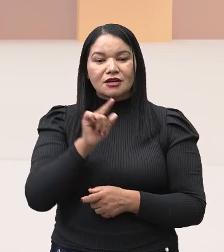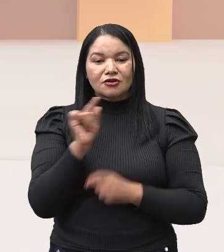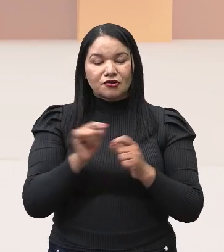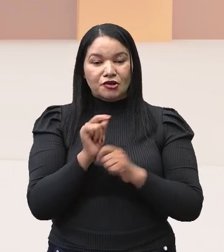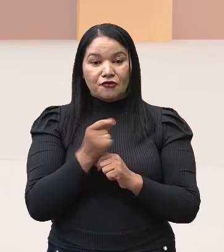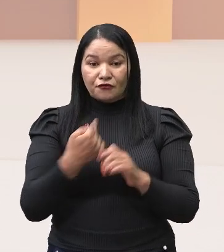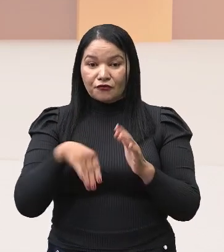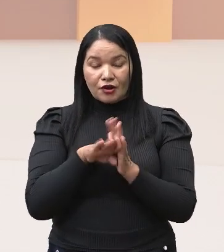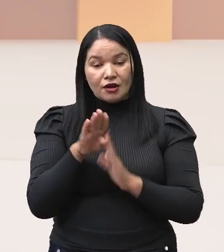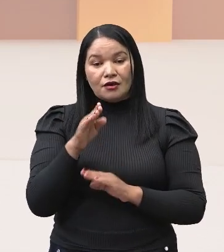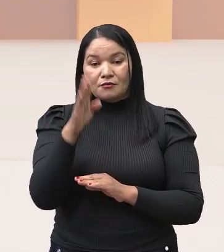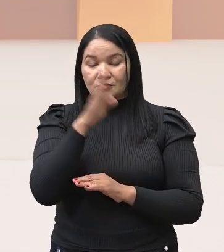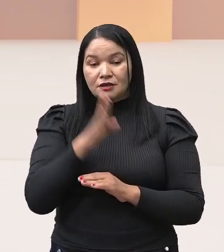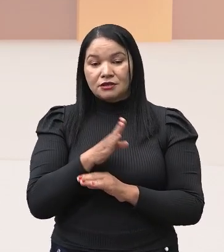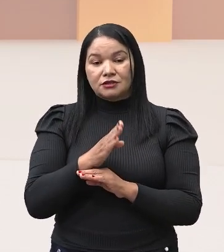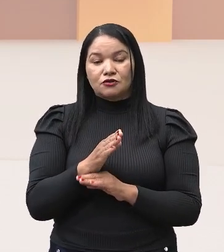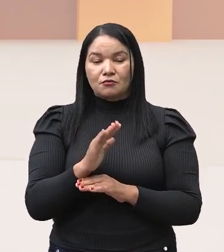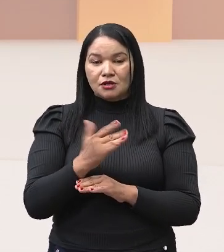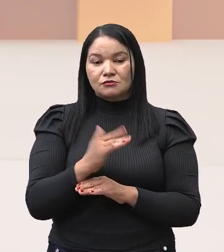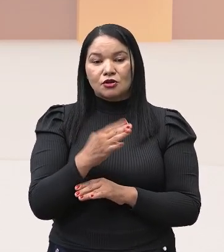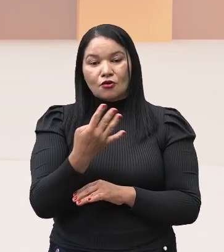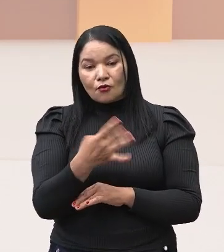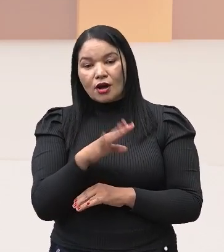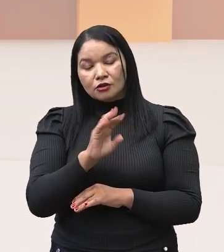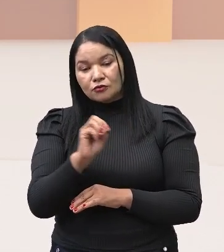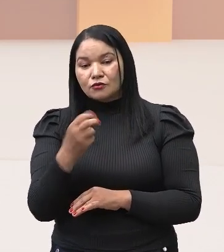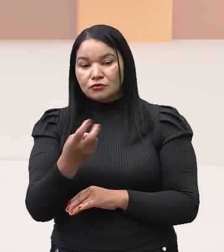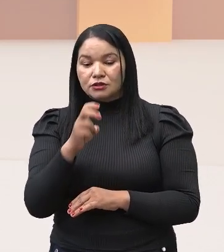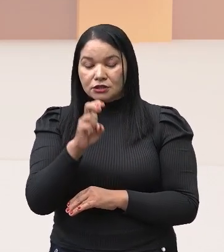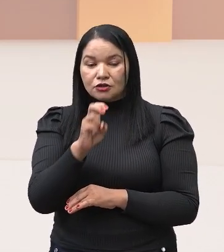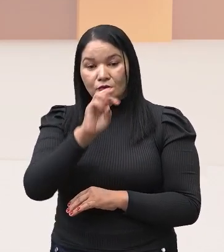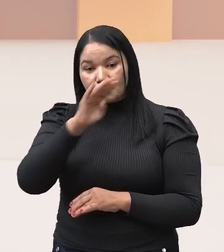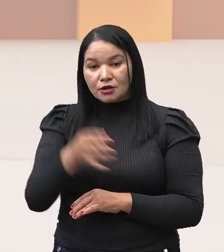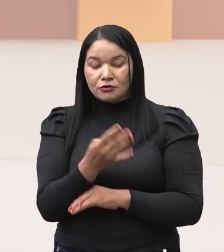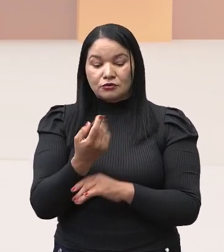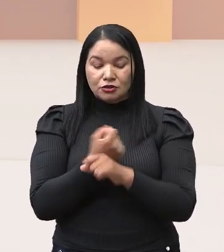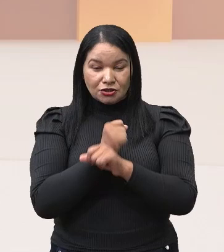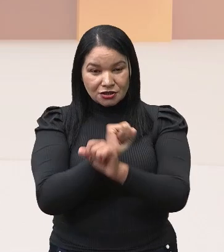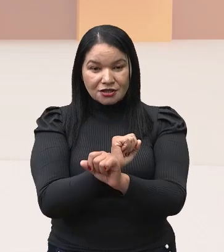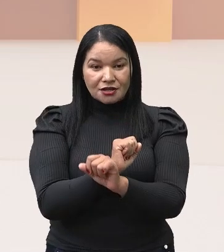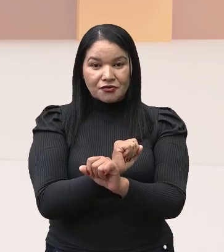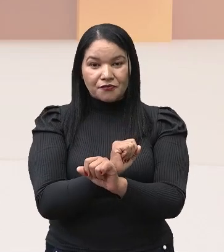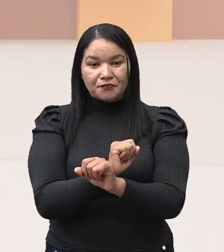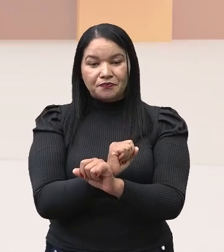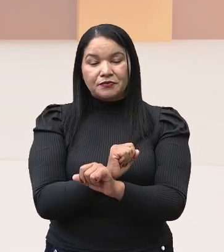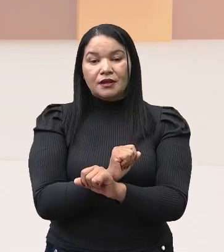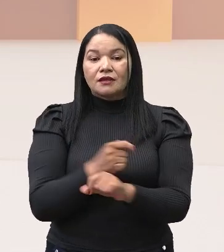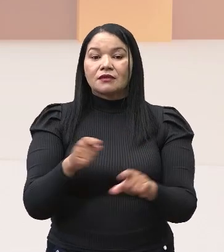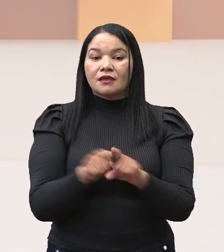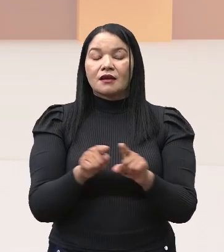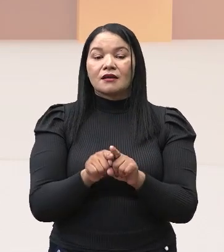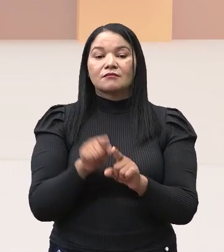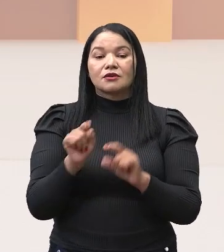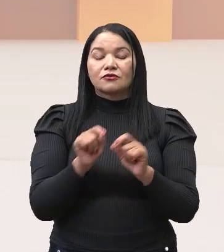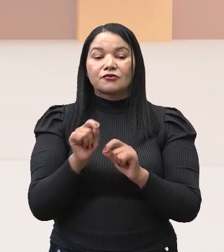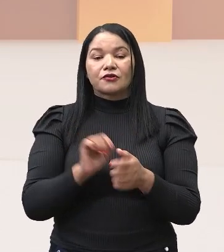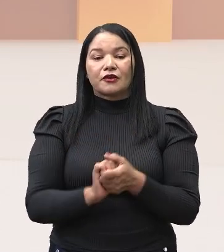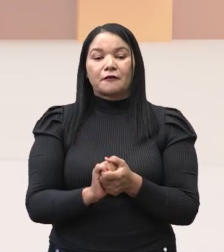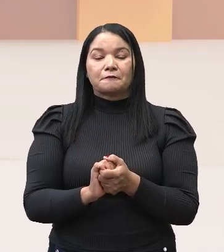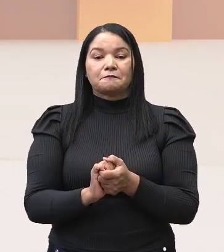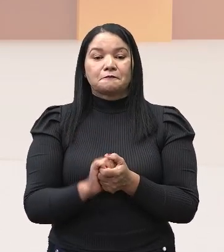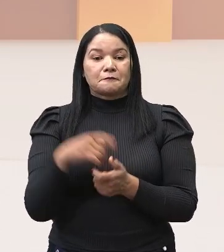ao Brasil cerca de 4 a 5 milhões de africanos escravizados. E é claro que, apesar